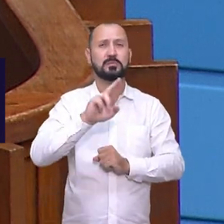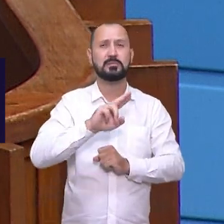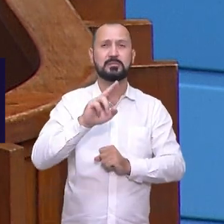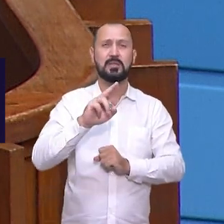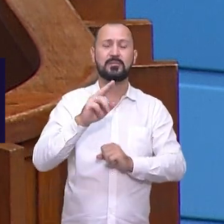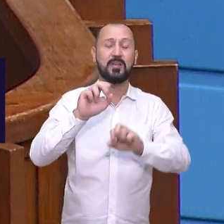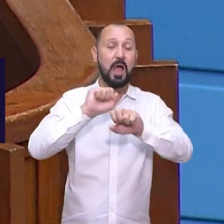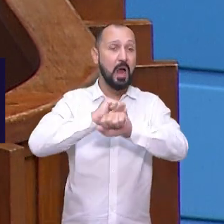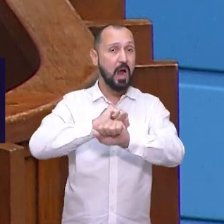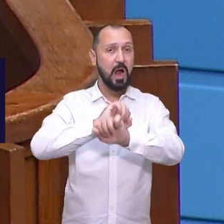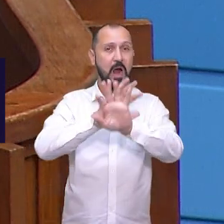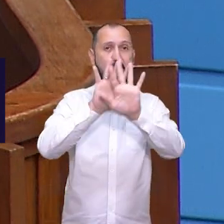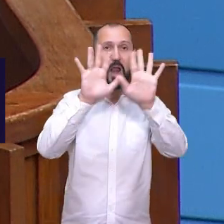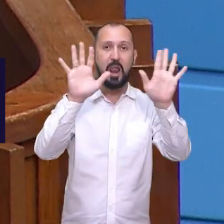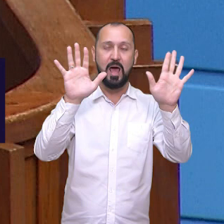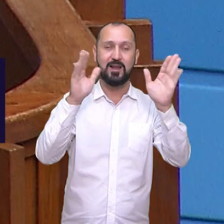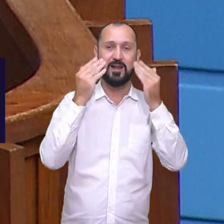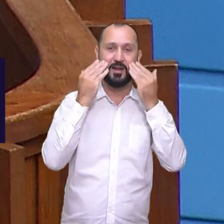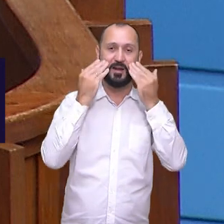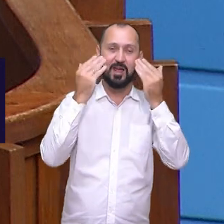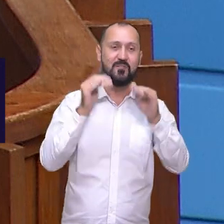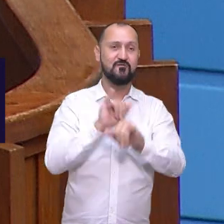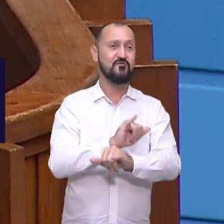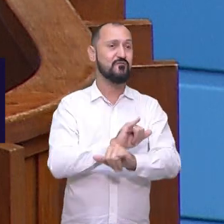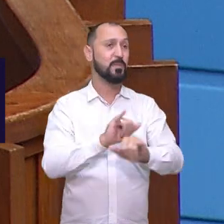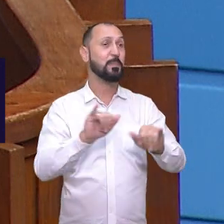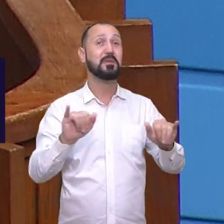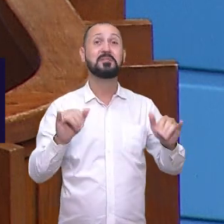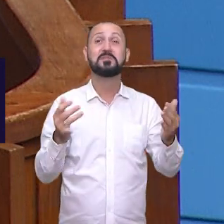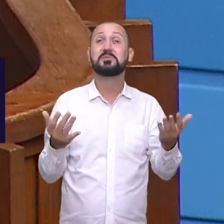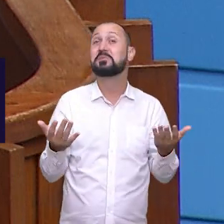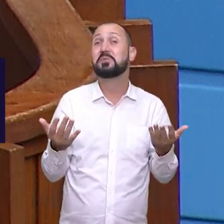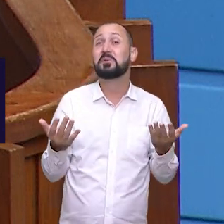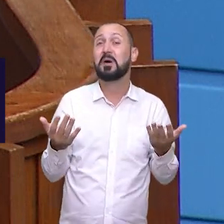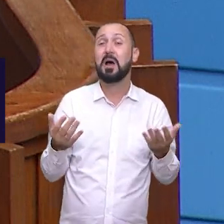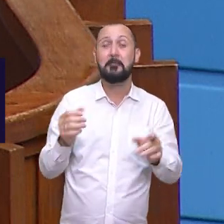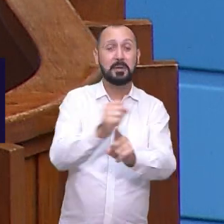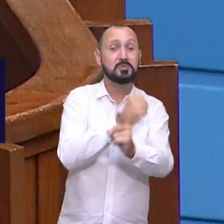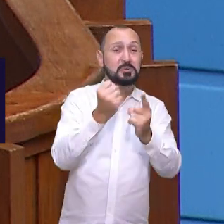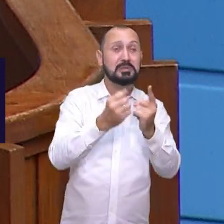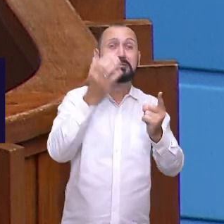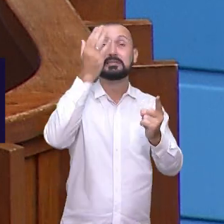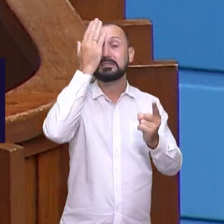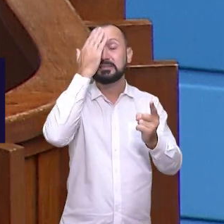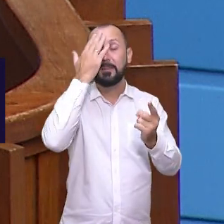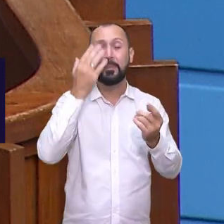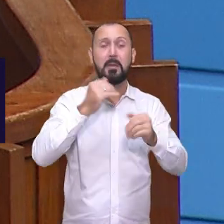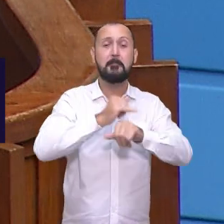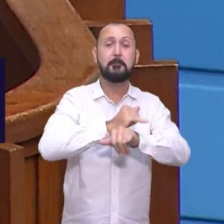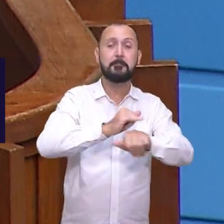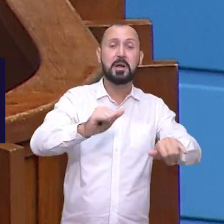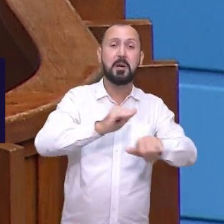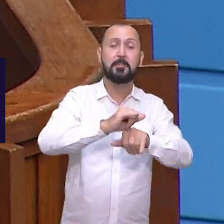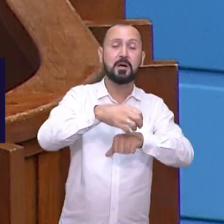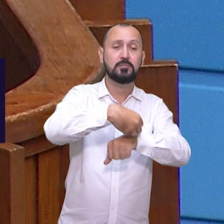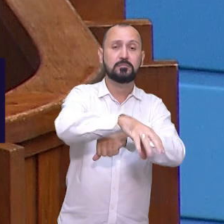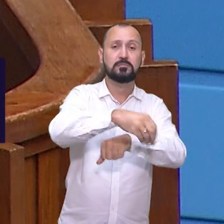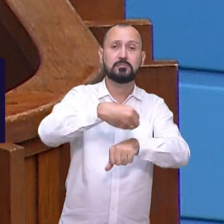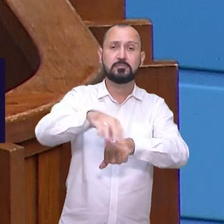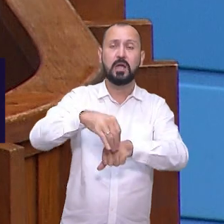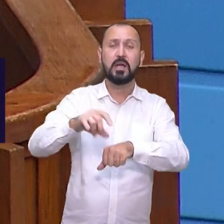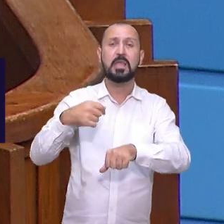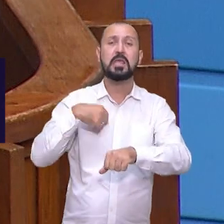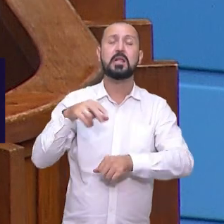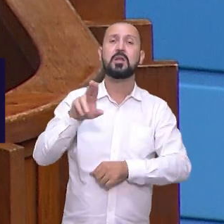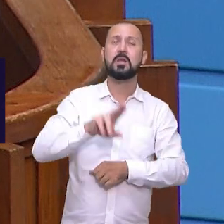ser, de uma forma muito explícita, informado à sociedade, principalmente